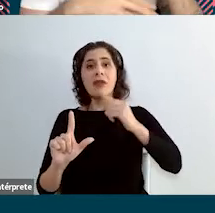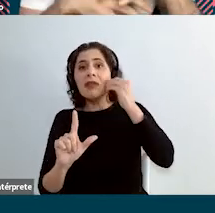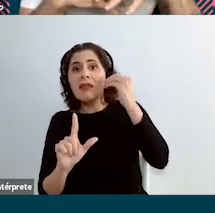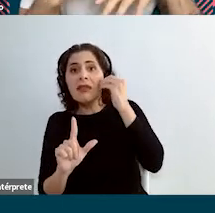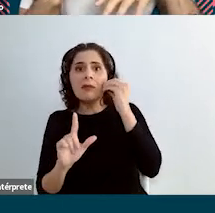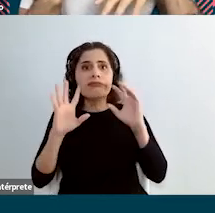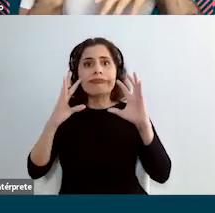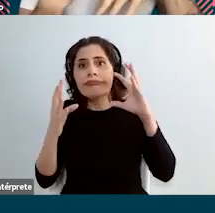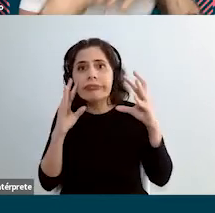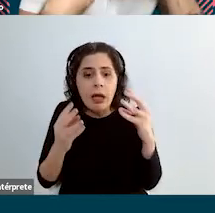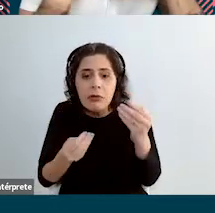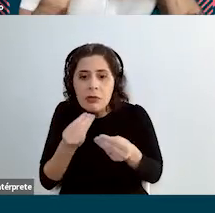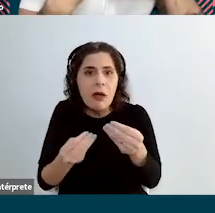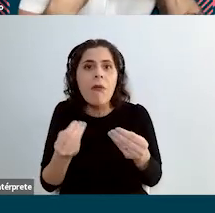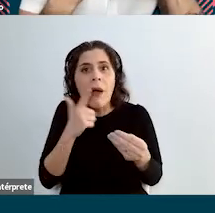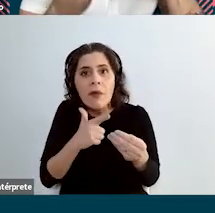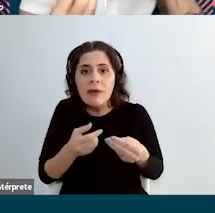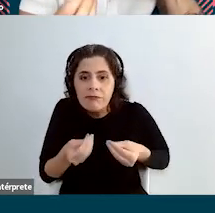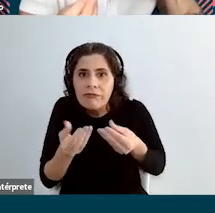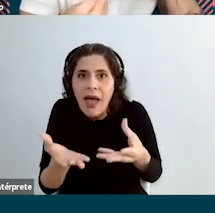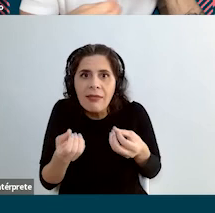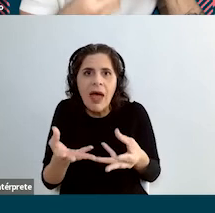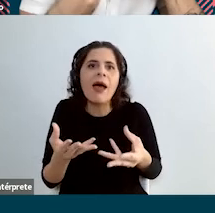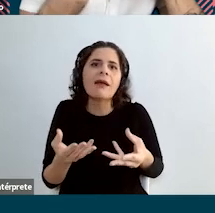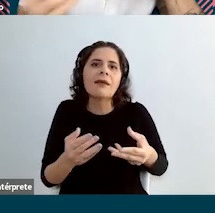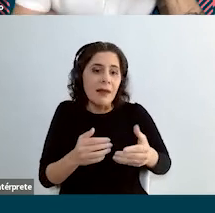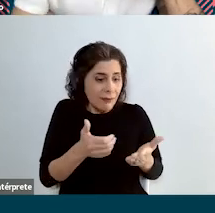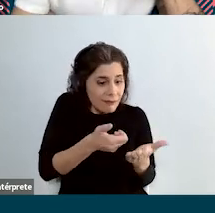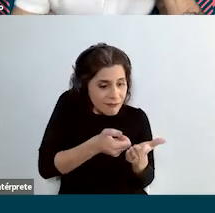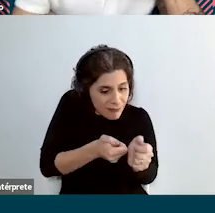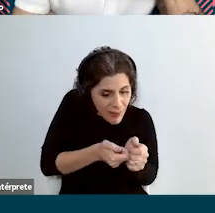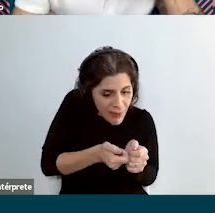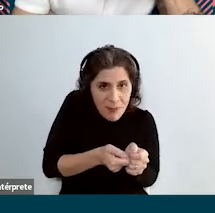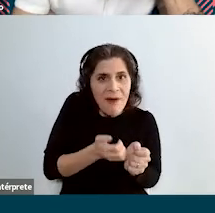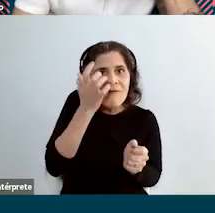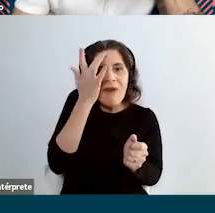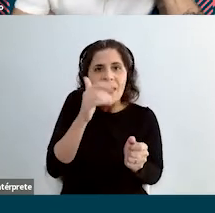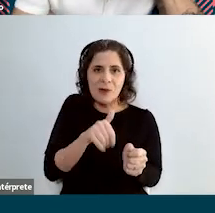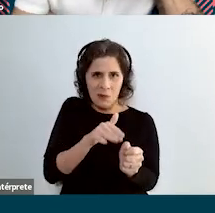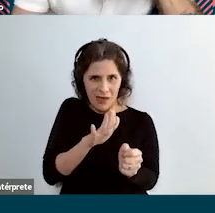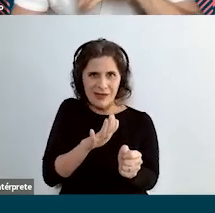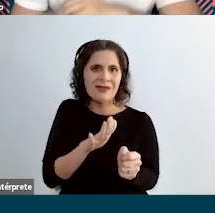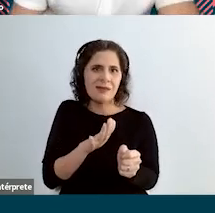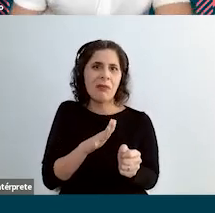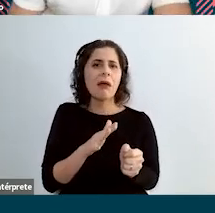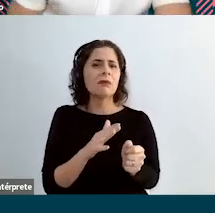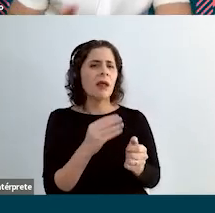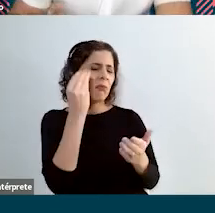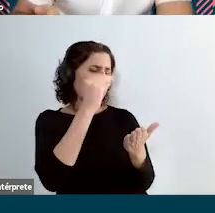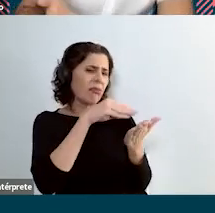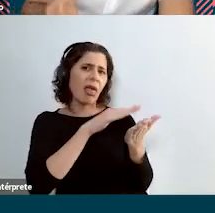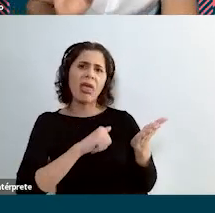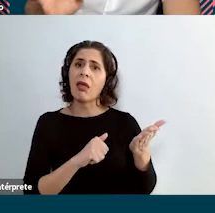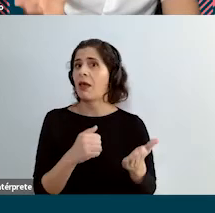lá, e que trouxesse mais fluidez para as nossas pessoas, para elas não desengajarem. E a gente saiu